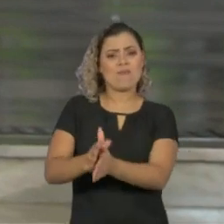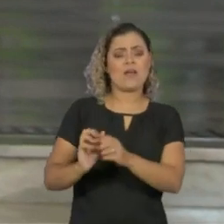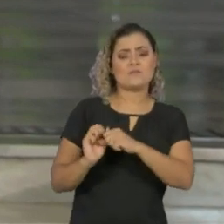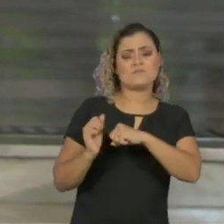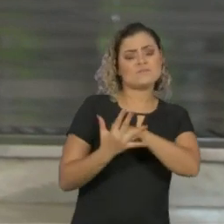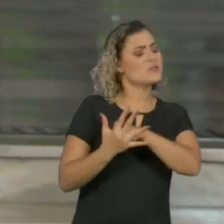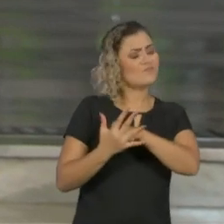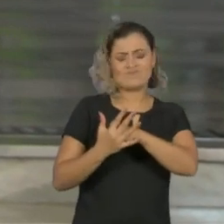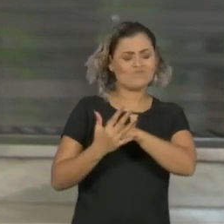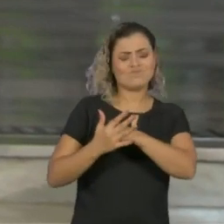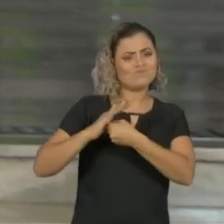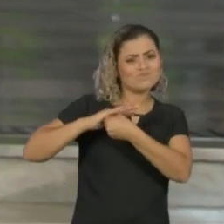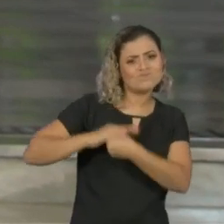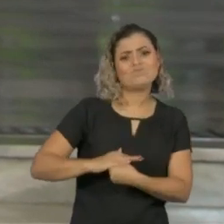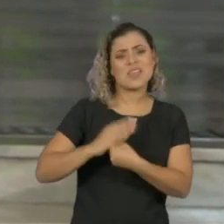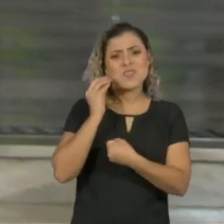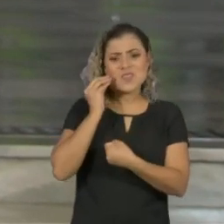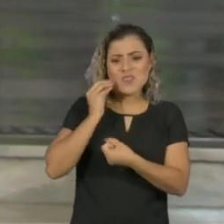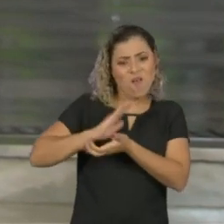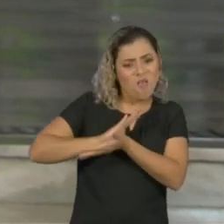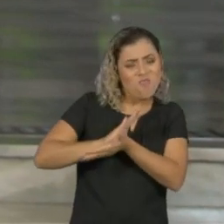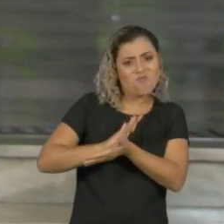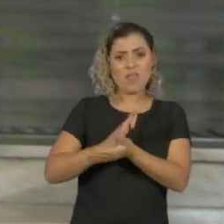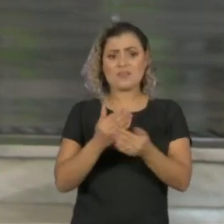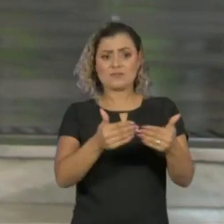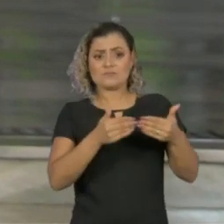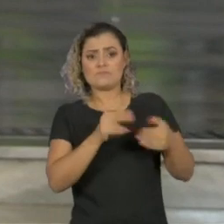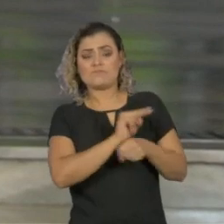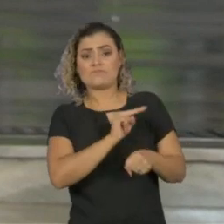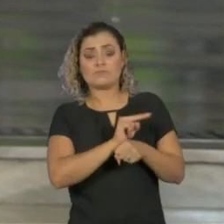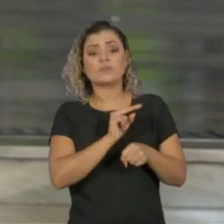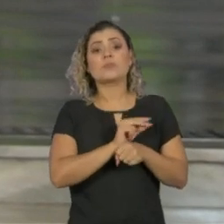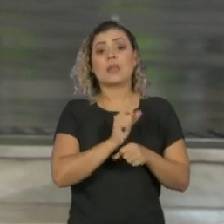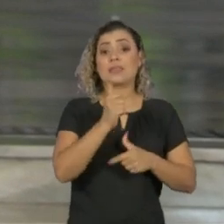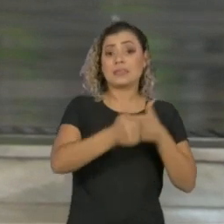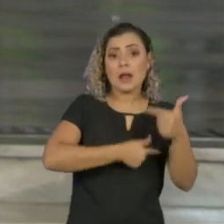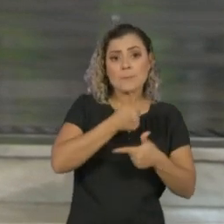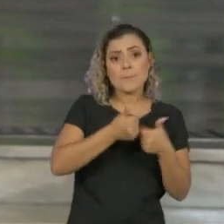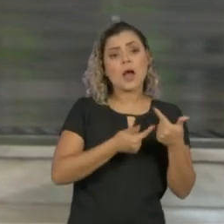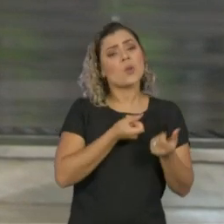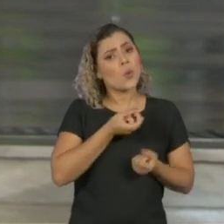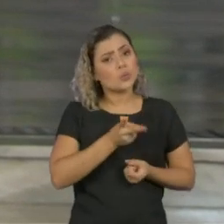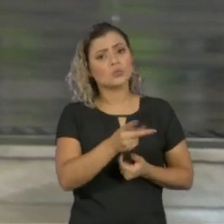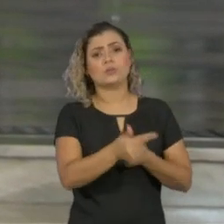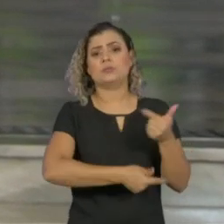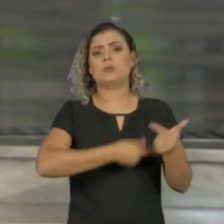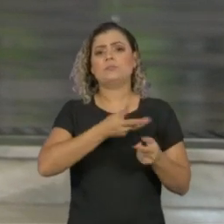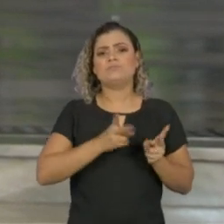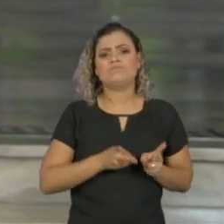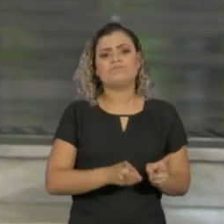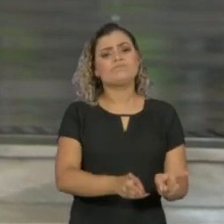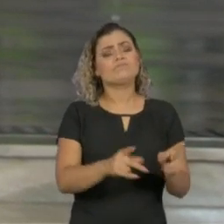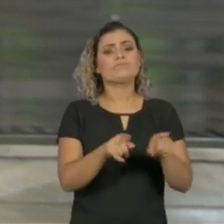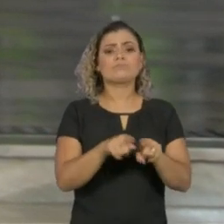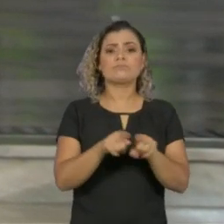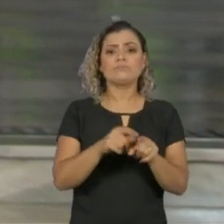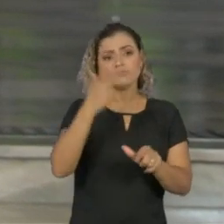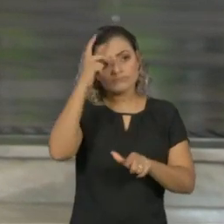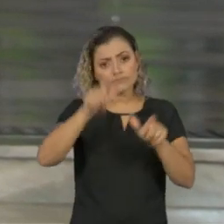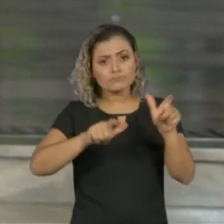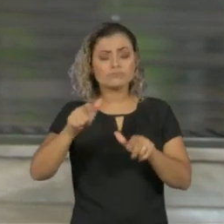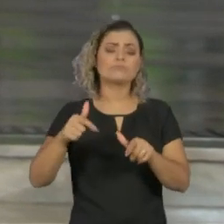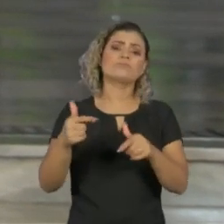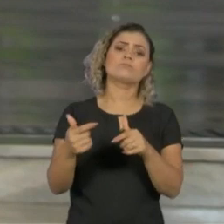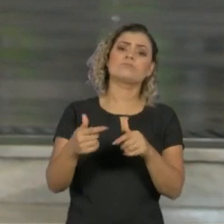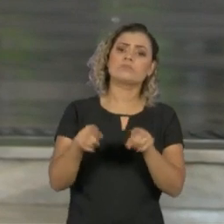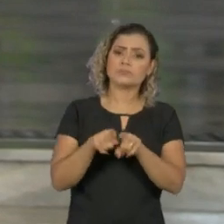para termos a manutenção mínima de empregos e oportunidade de renda para milhões de